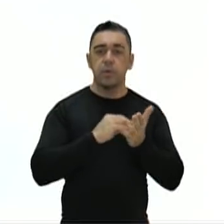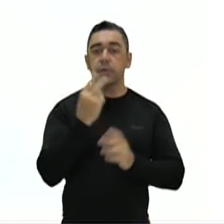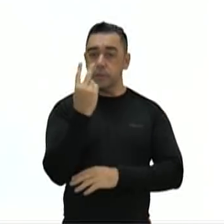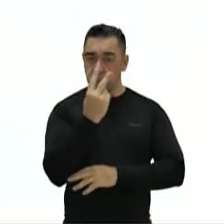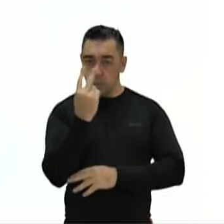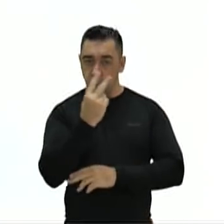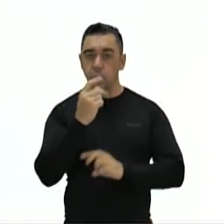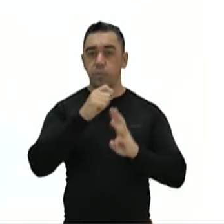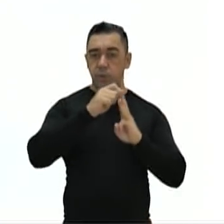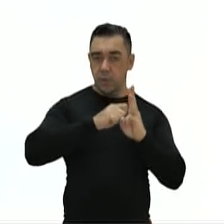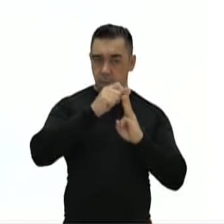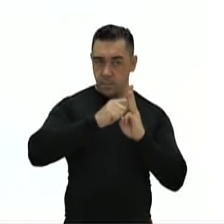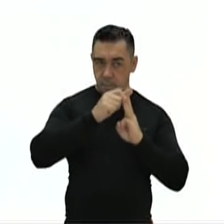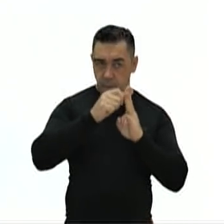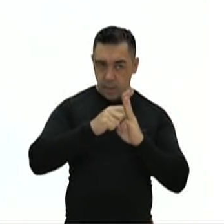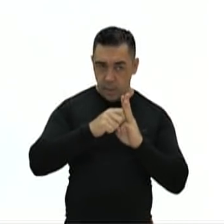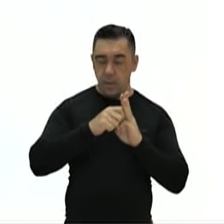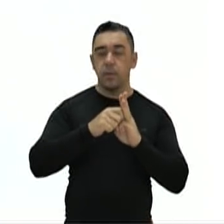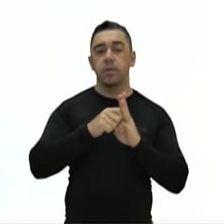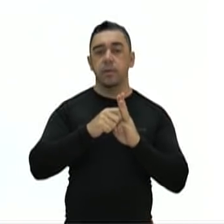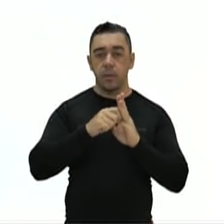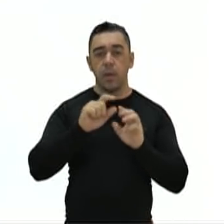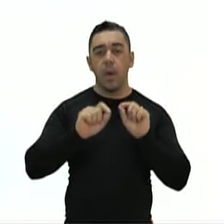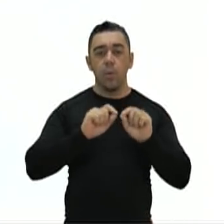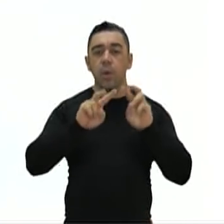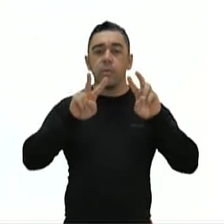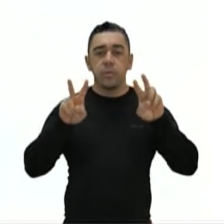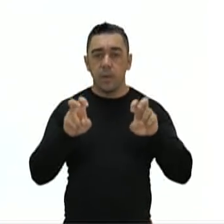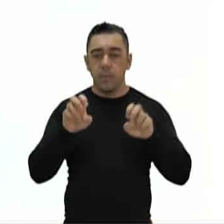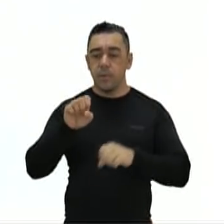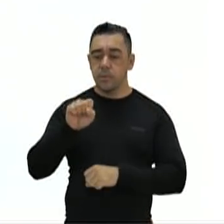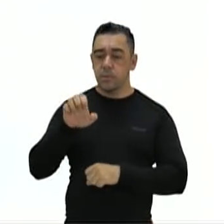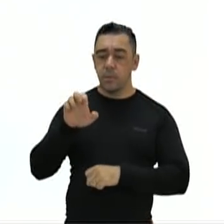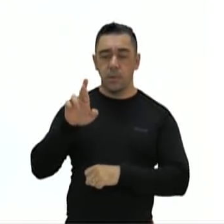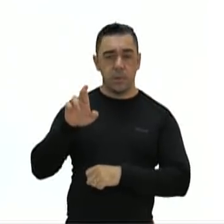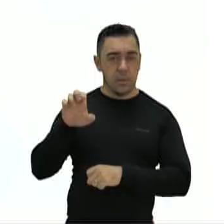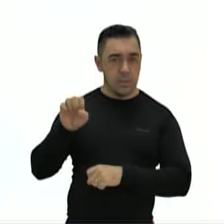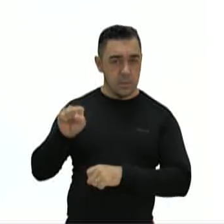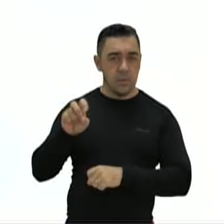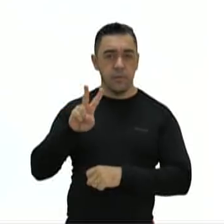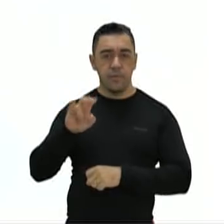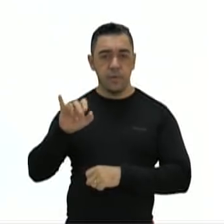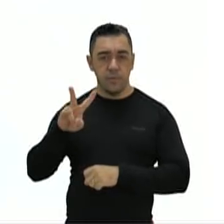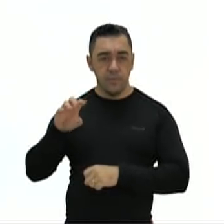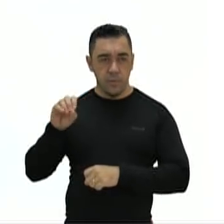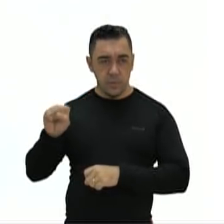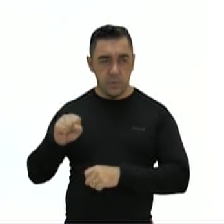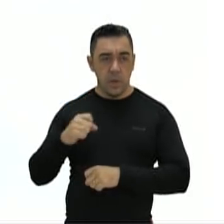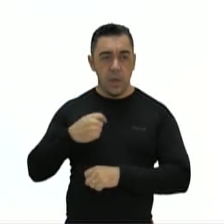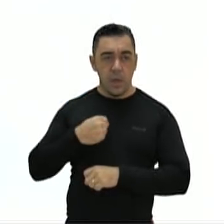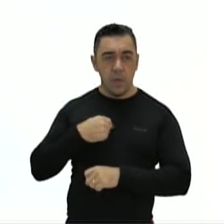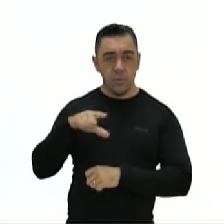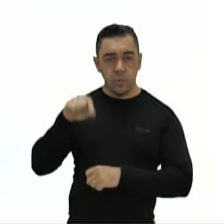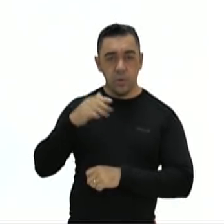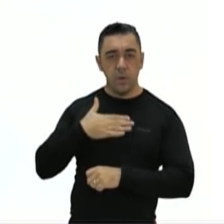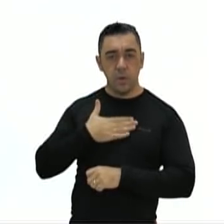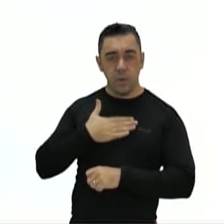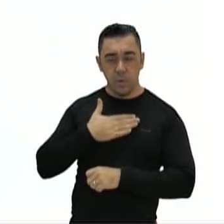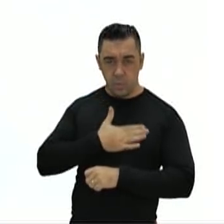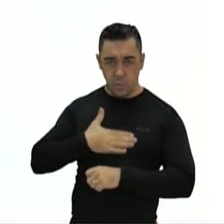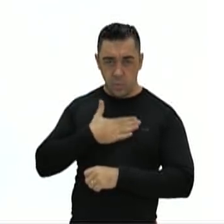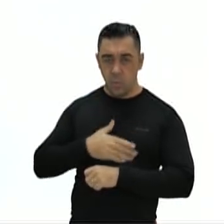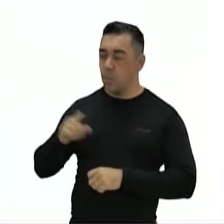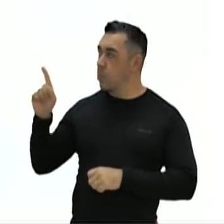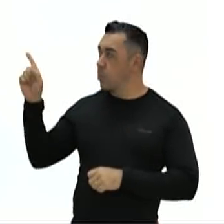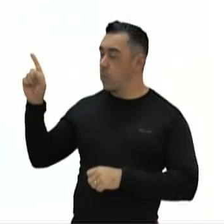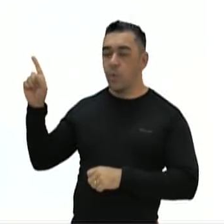todo esse trimestre os seres vivos. E eu escolhi o meu ser vivo predileto para colocar na abertura do meu caderninho, que